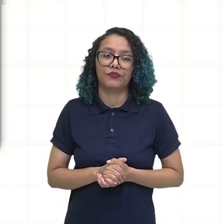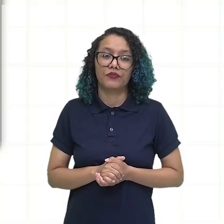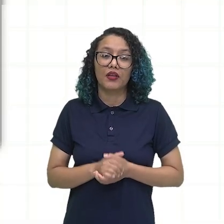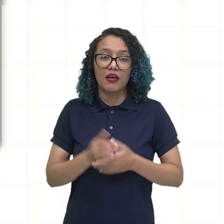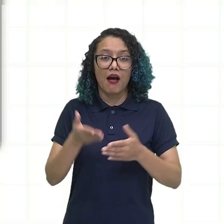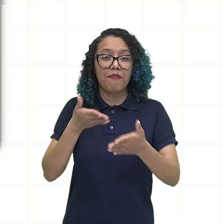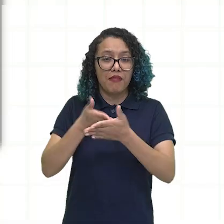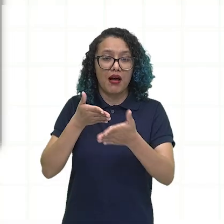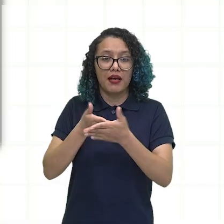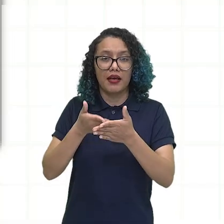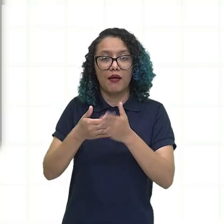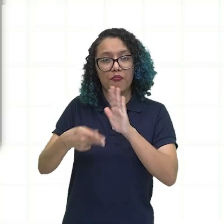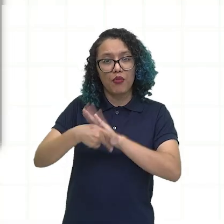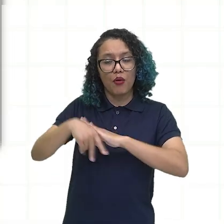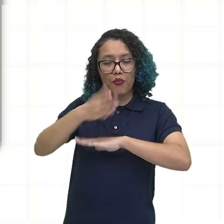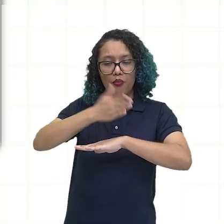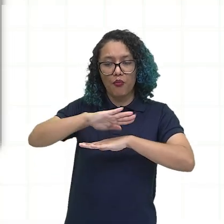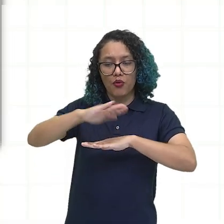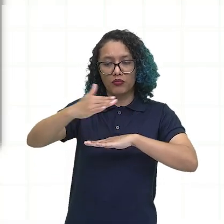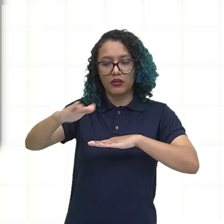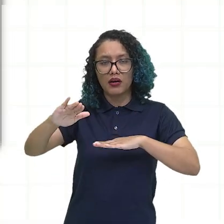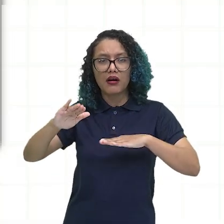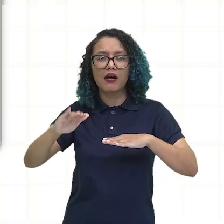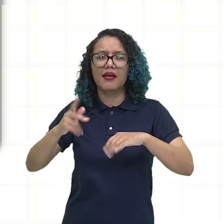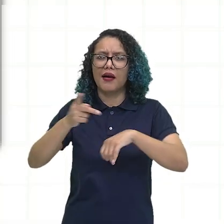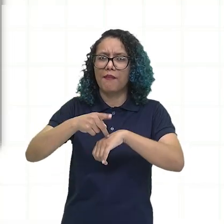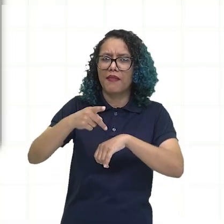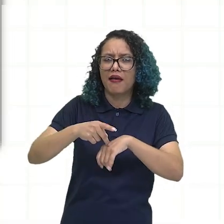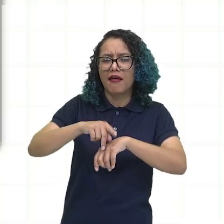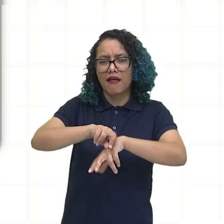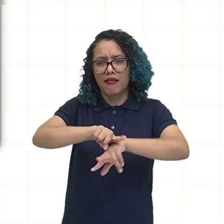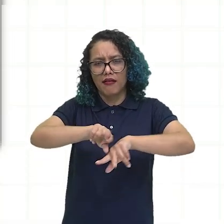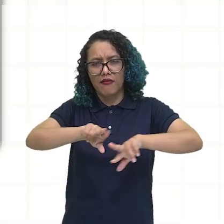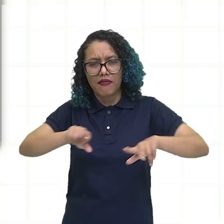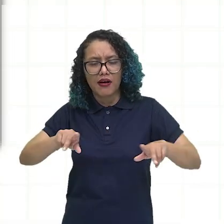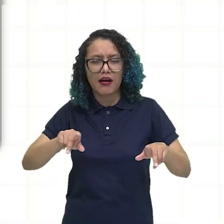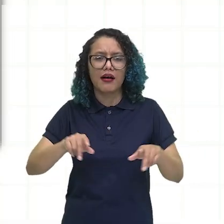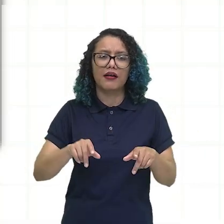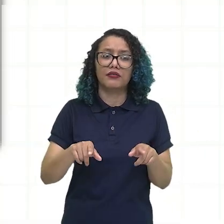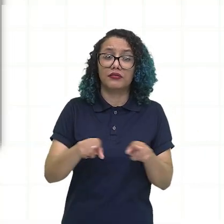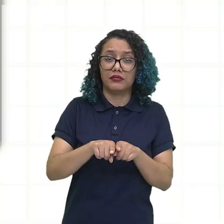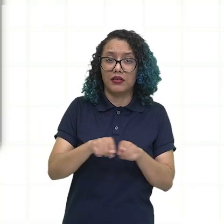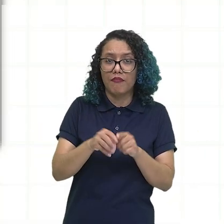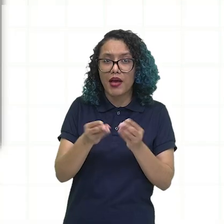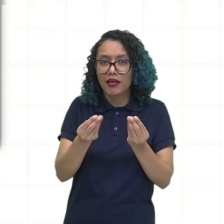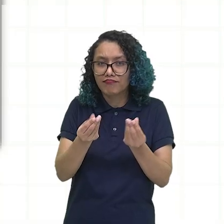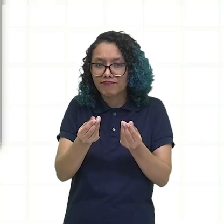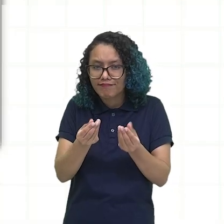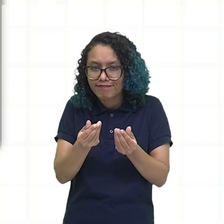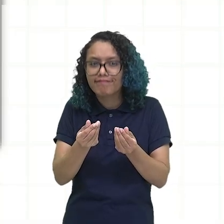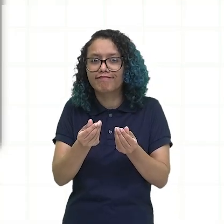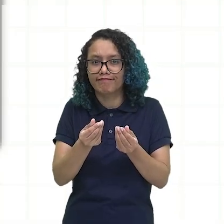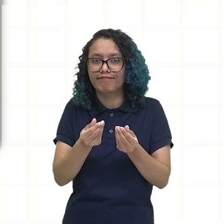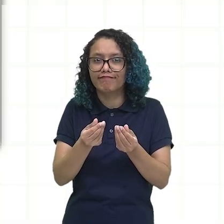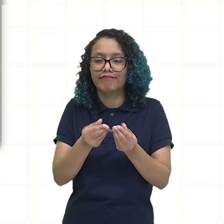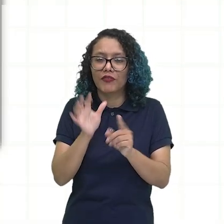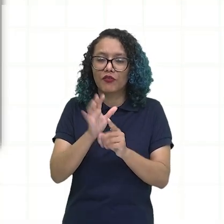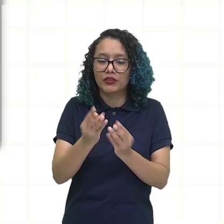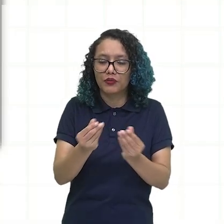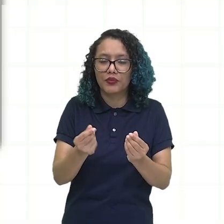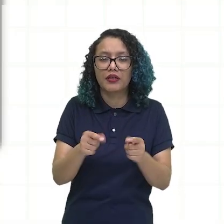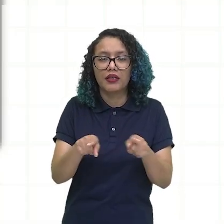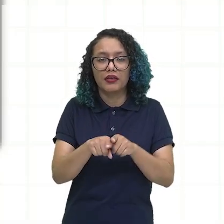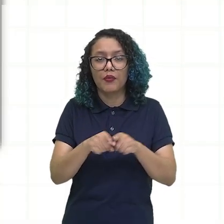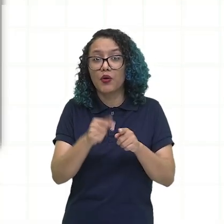física, fornecendo sedimentos, né, e fornecendo umidade. Nós temos os